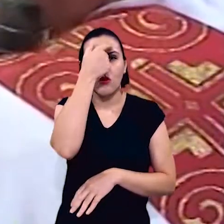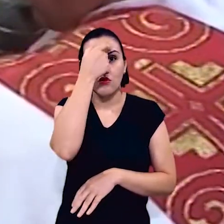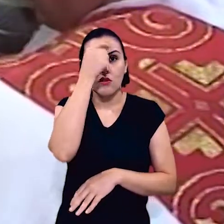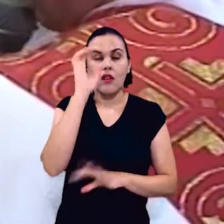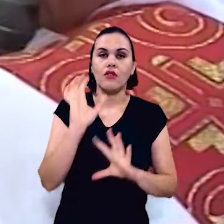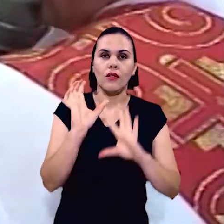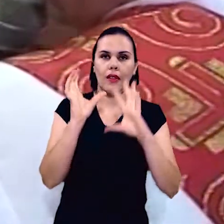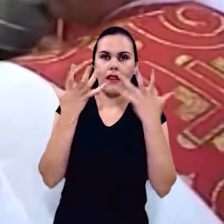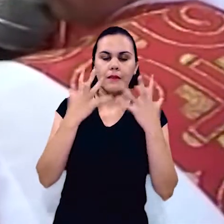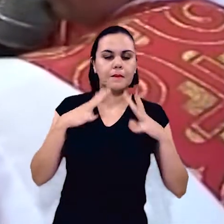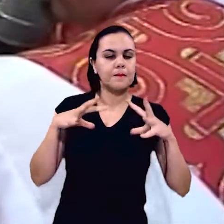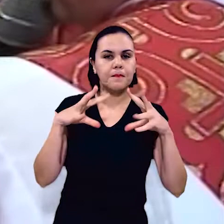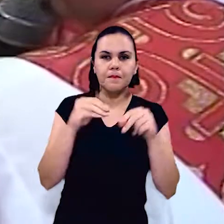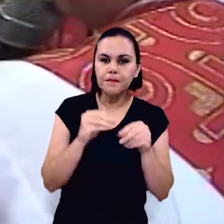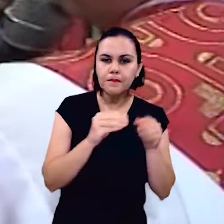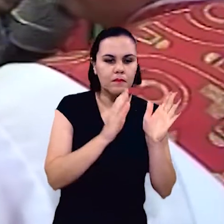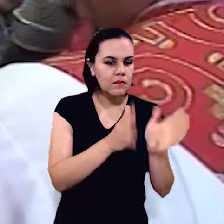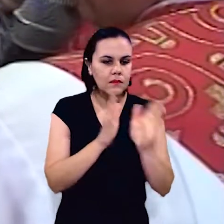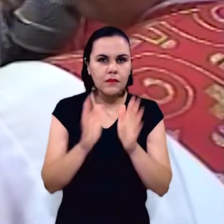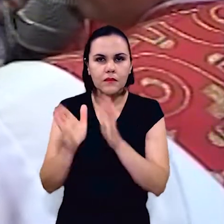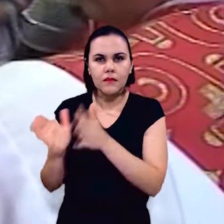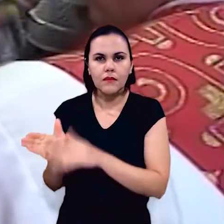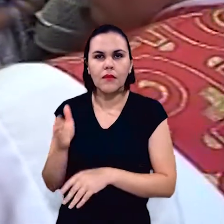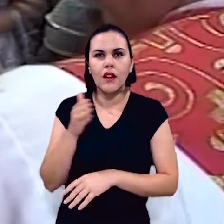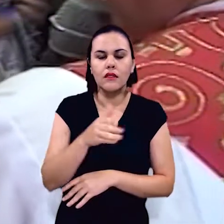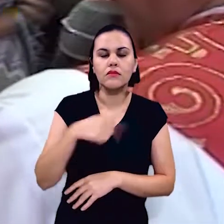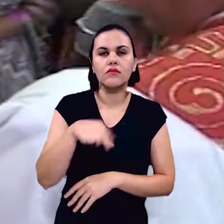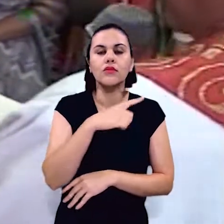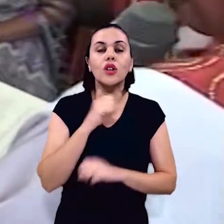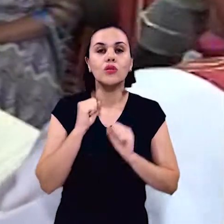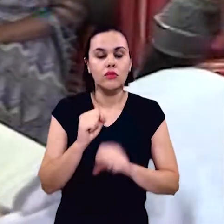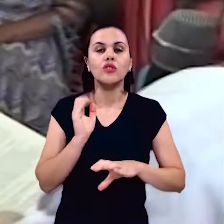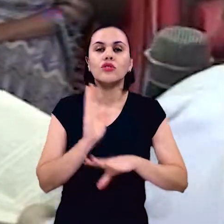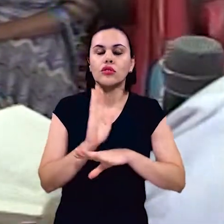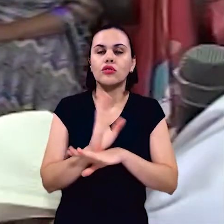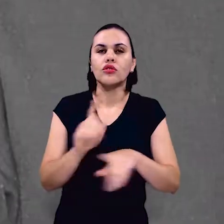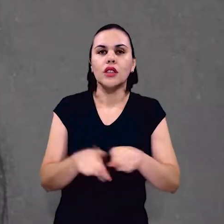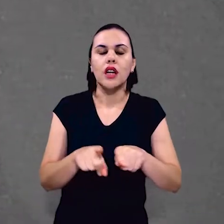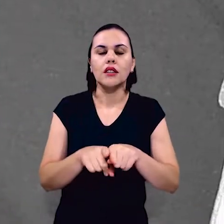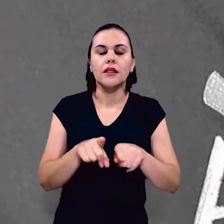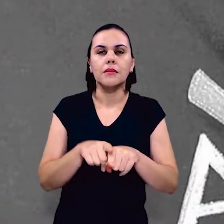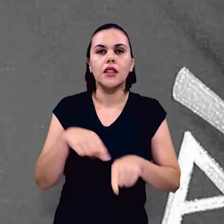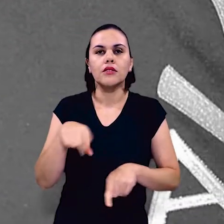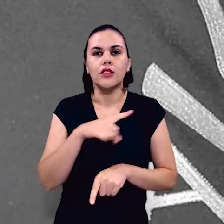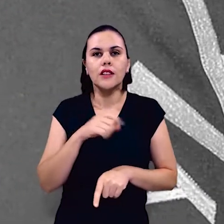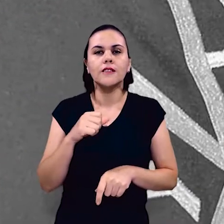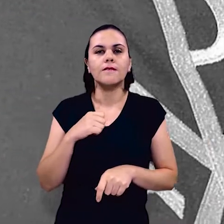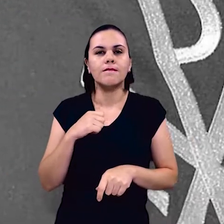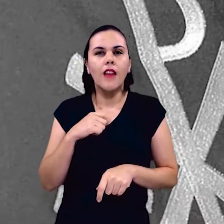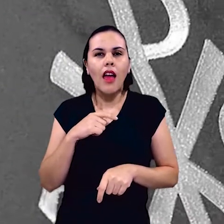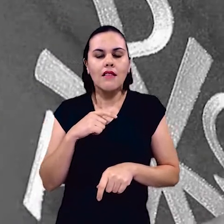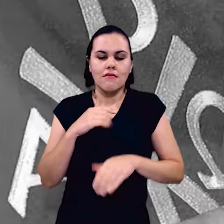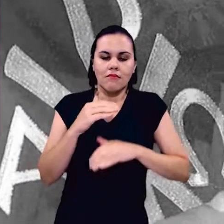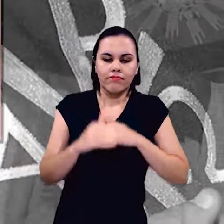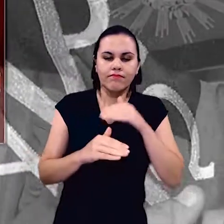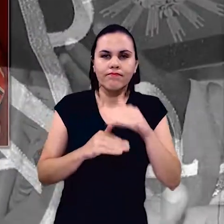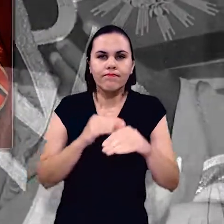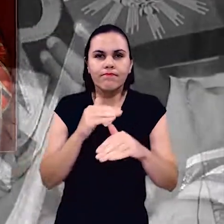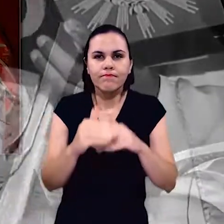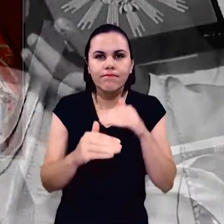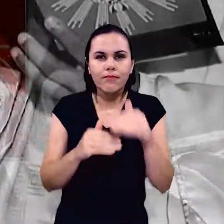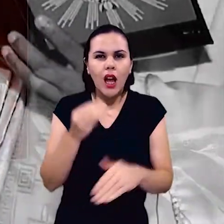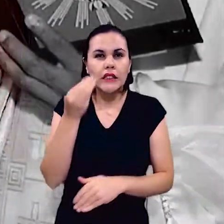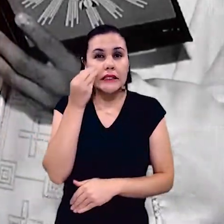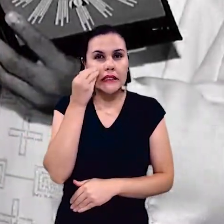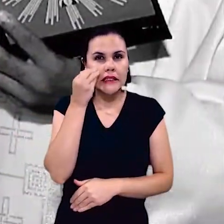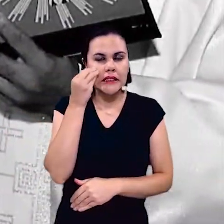consciente mesmo da festa, né, em todos os momentos, e a gente pôde ir contribuindo, e isso a gente vem caminhando até hoje, né,